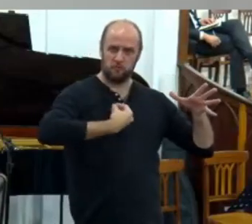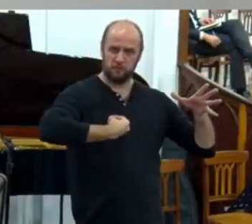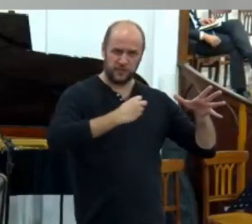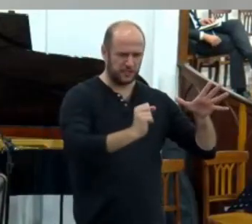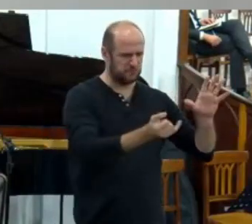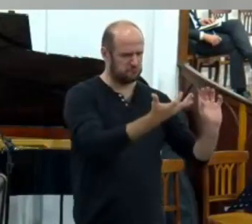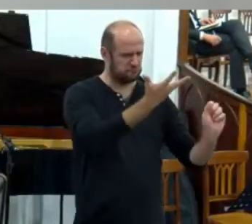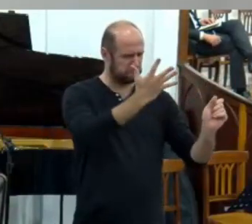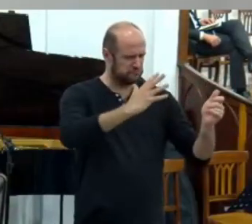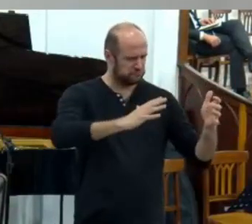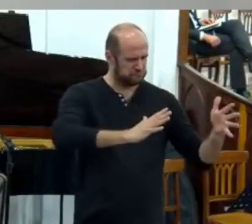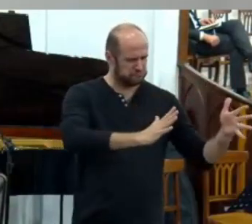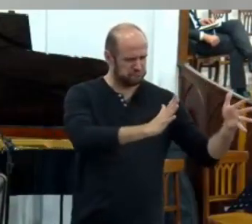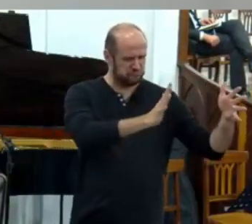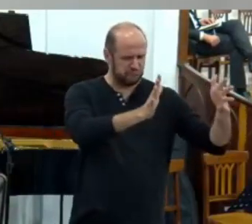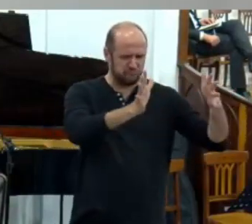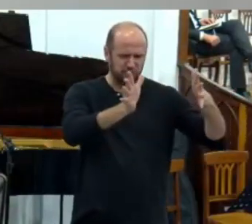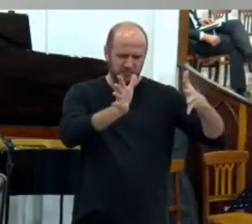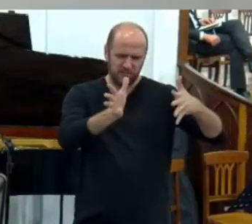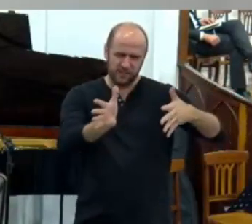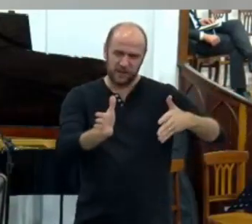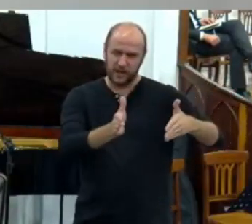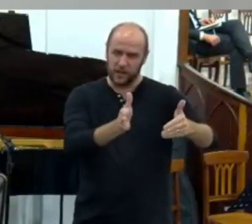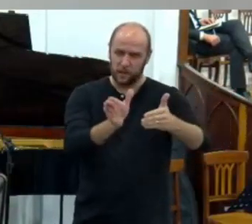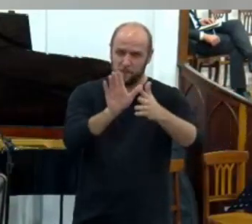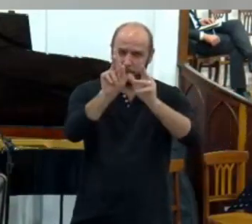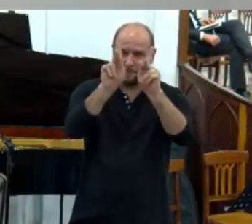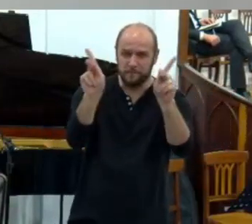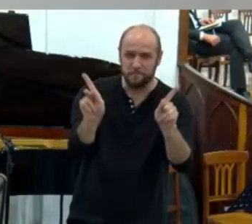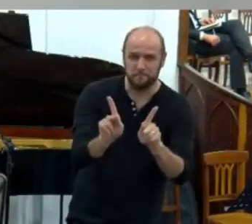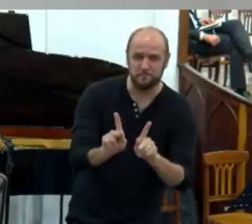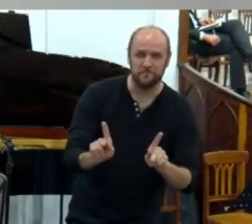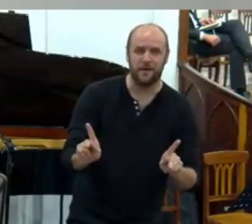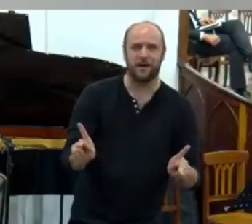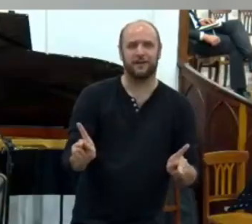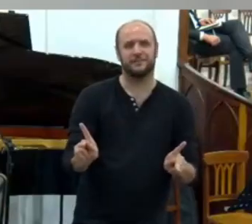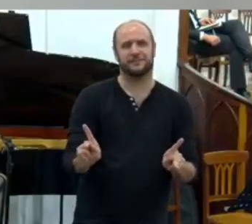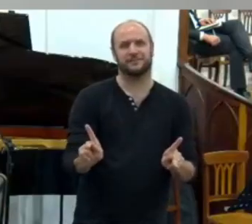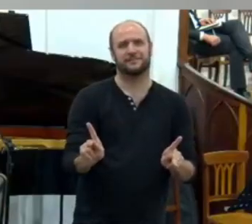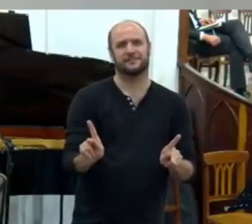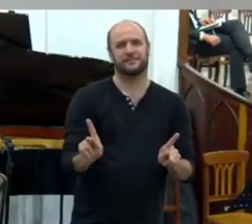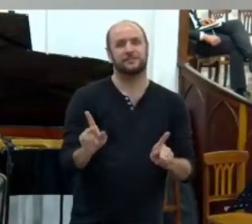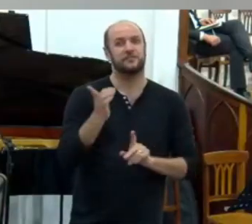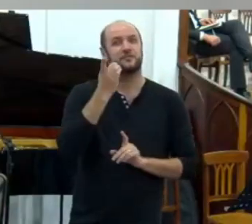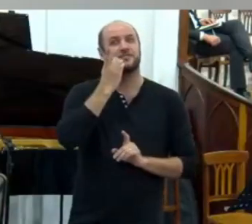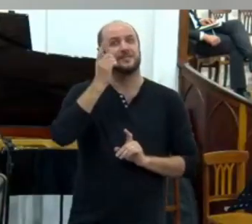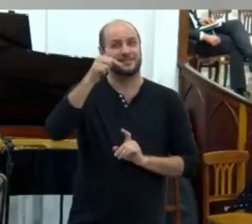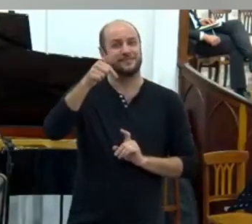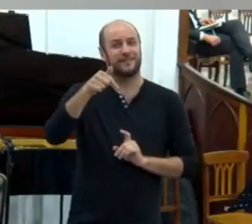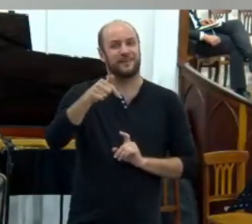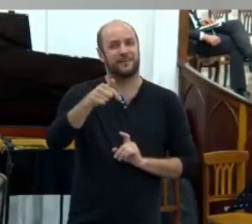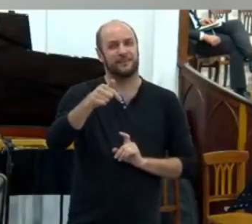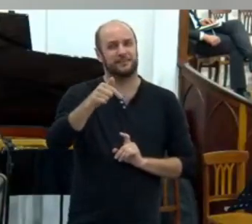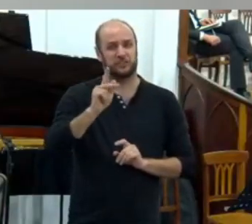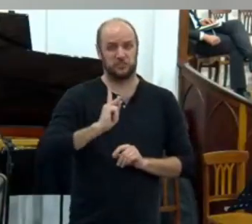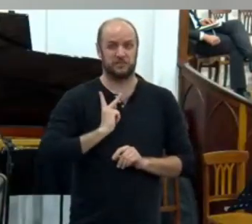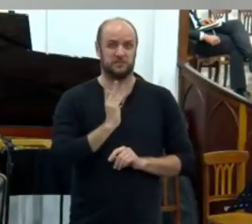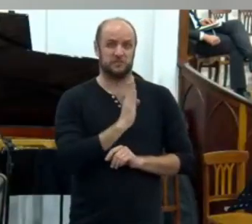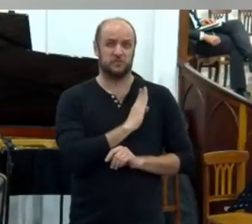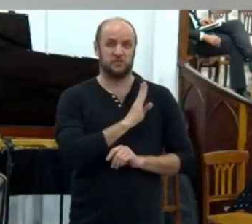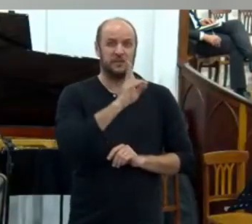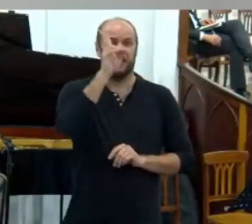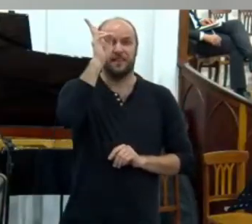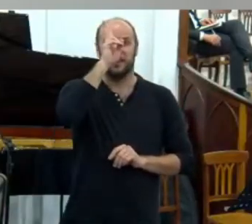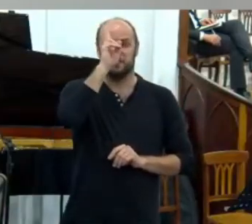dirigindo para esse descanso, que é prefigurado no 7º dia, que o autor de Hebreus já